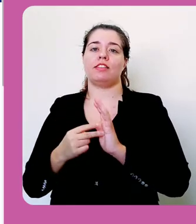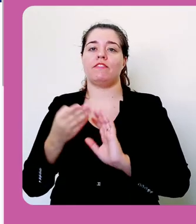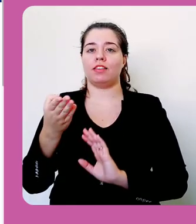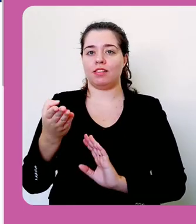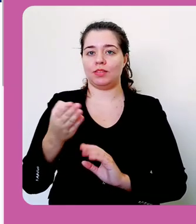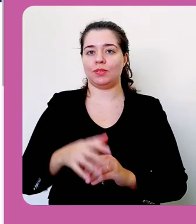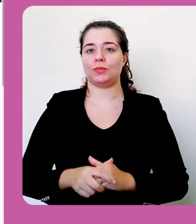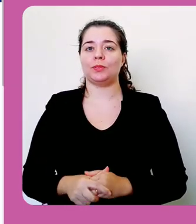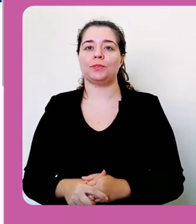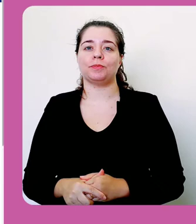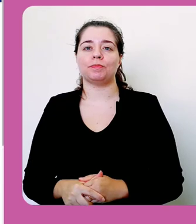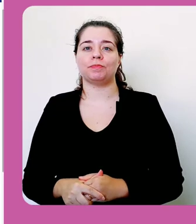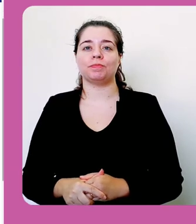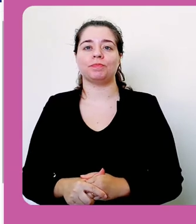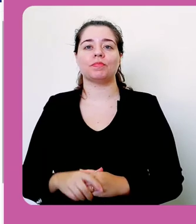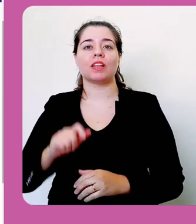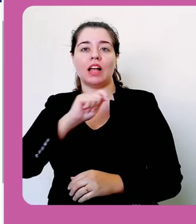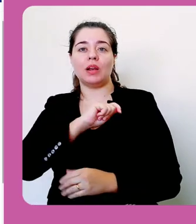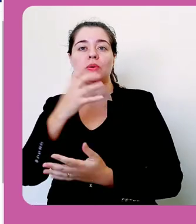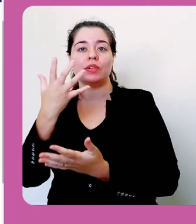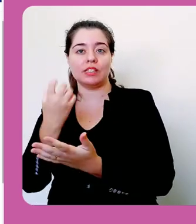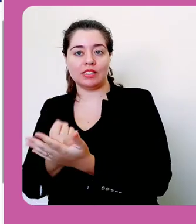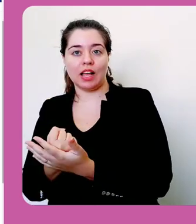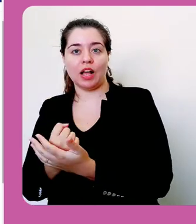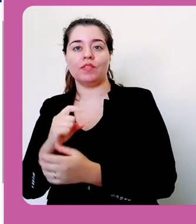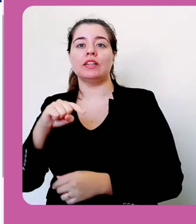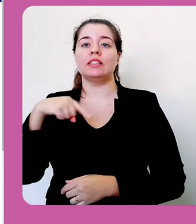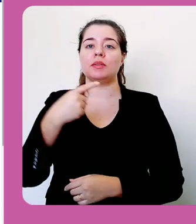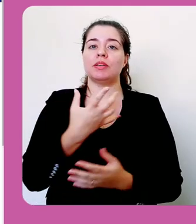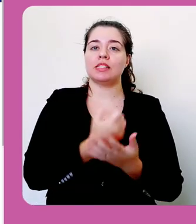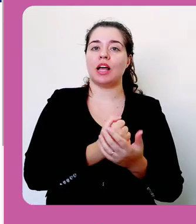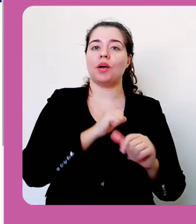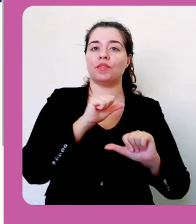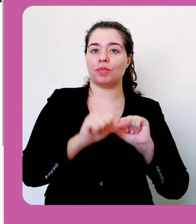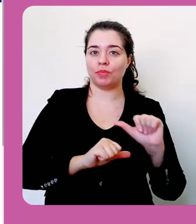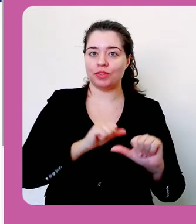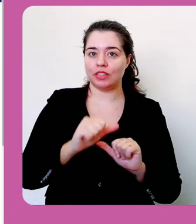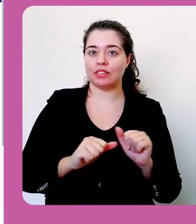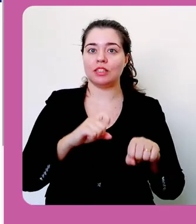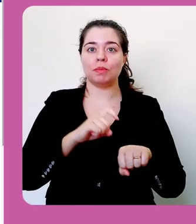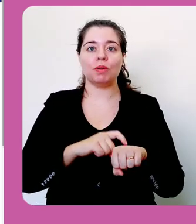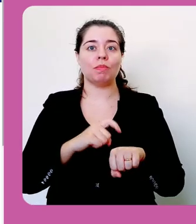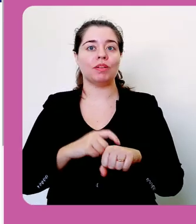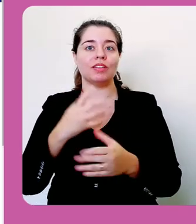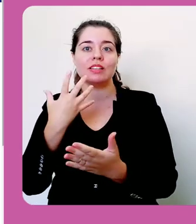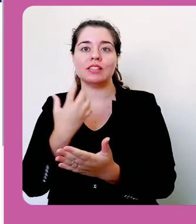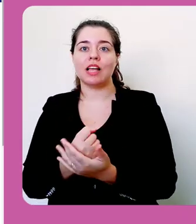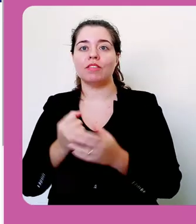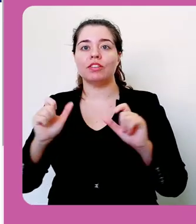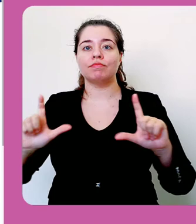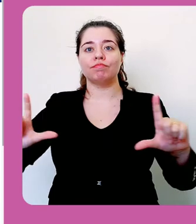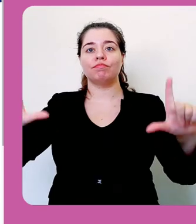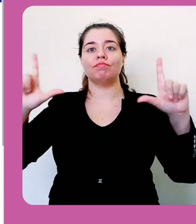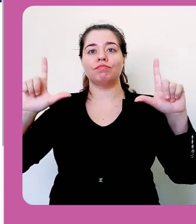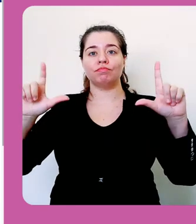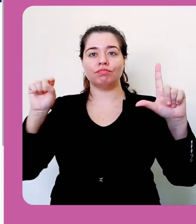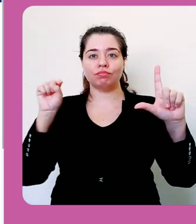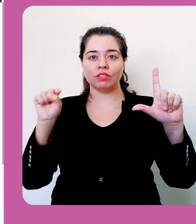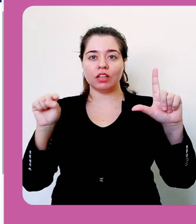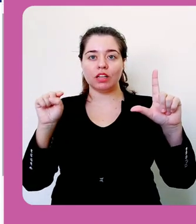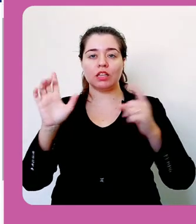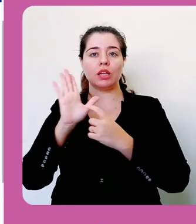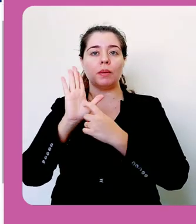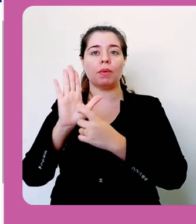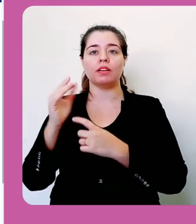ele salva, essa página aparece o enviar tarefa em definitivo. Se você colocou uma descrição muito grande aqui, ó,